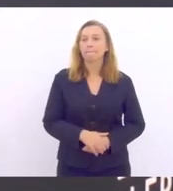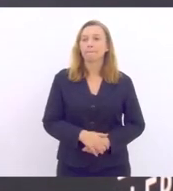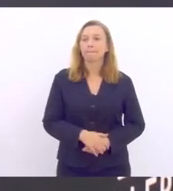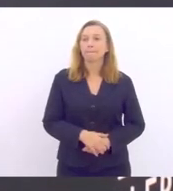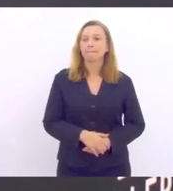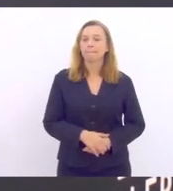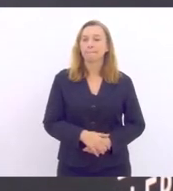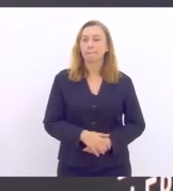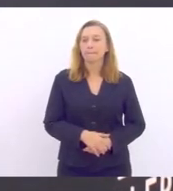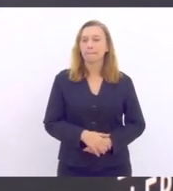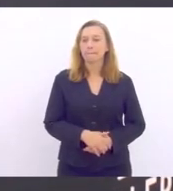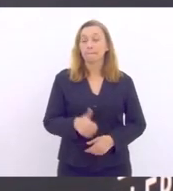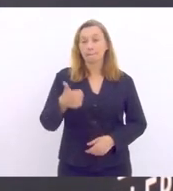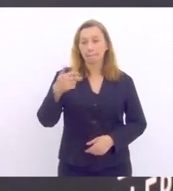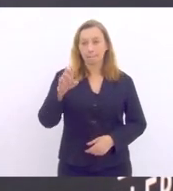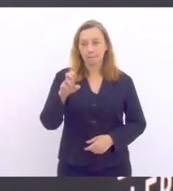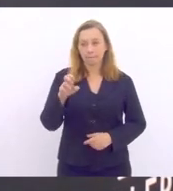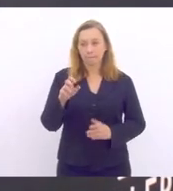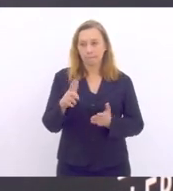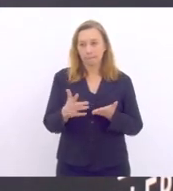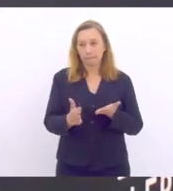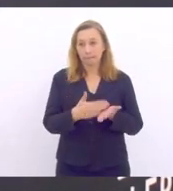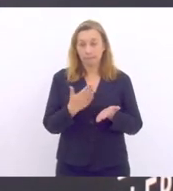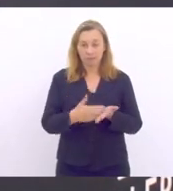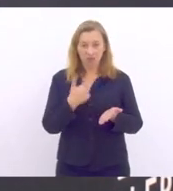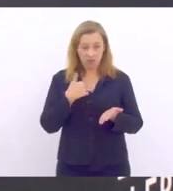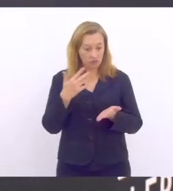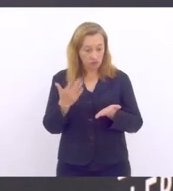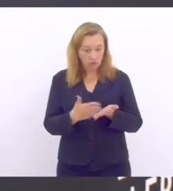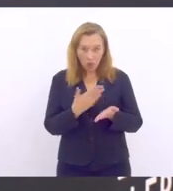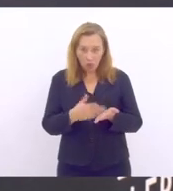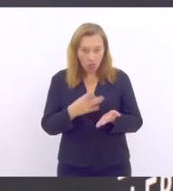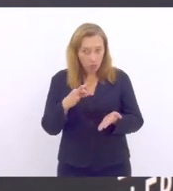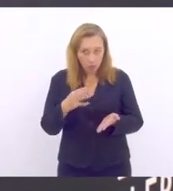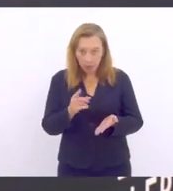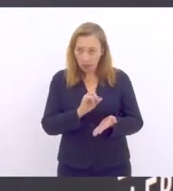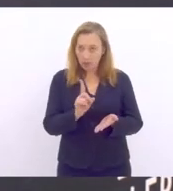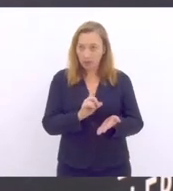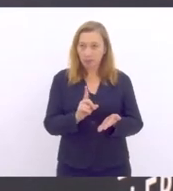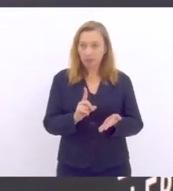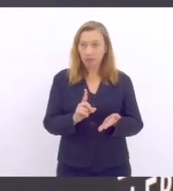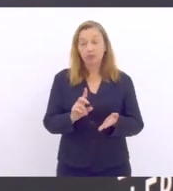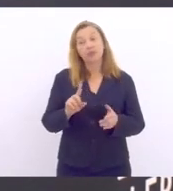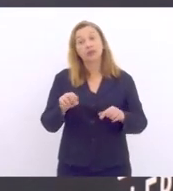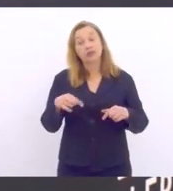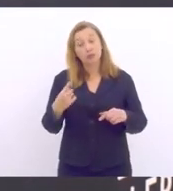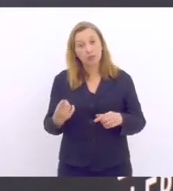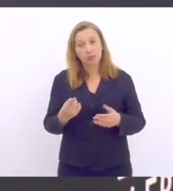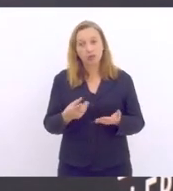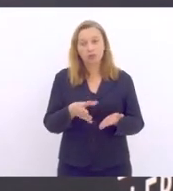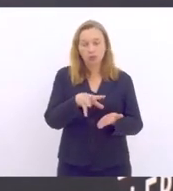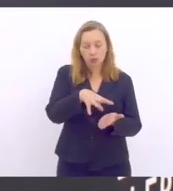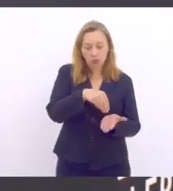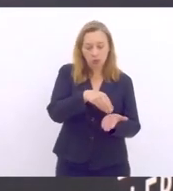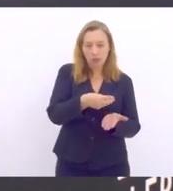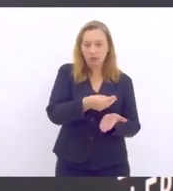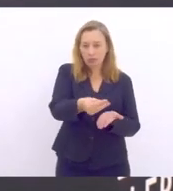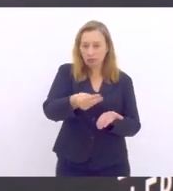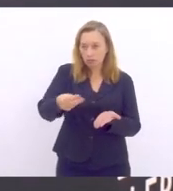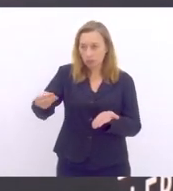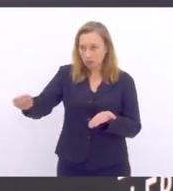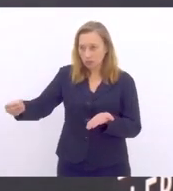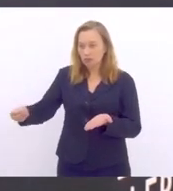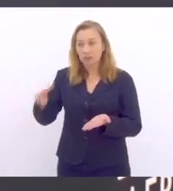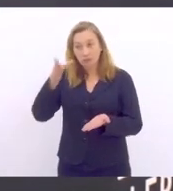um documento de 15 páginas, que obviamente eu não vou ler, mas depois a gente dá um jeito de passar a todas as pessoas que